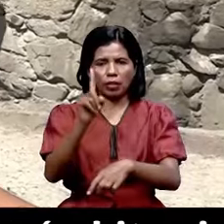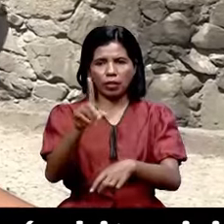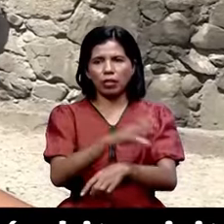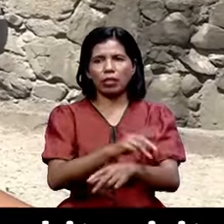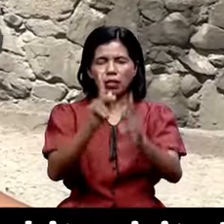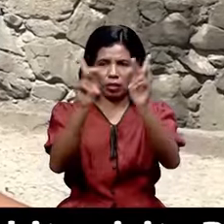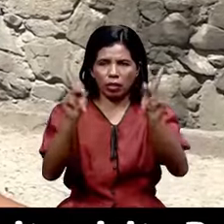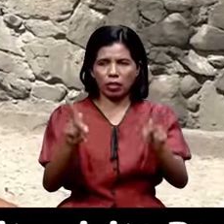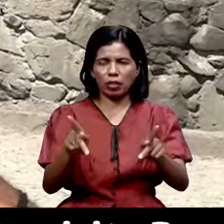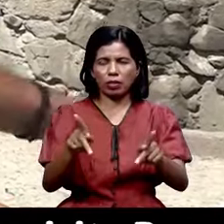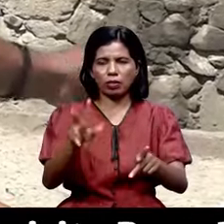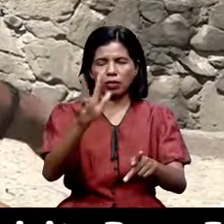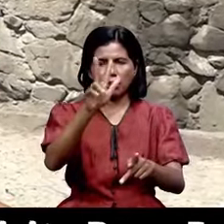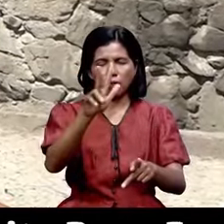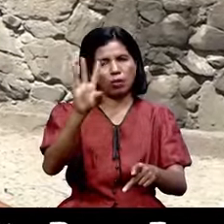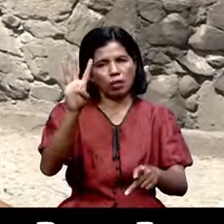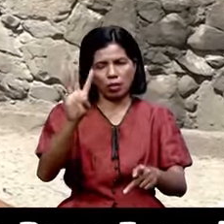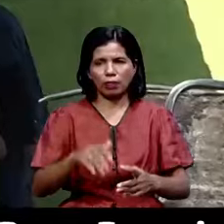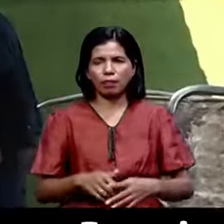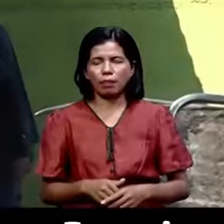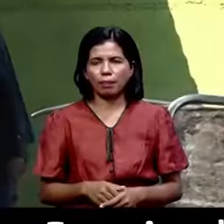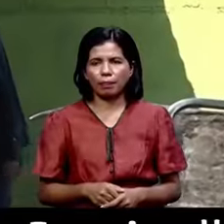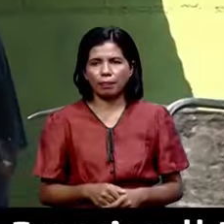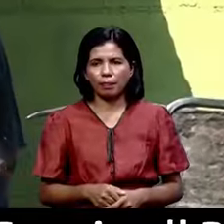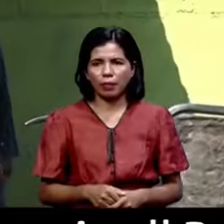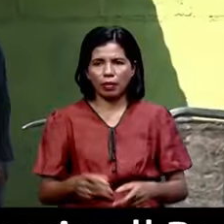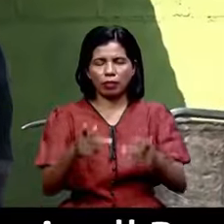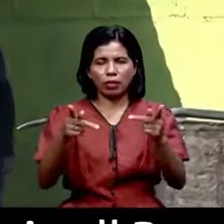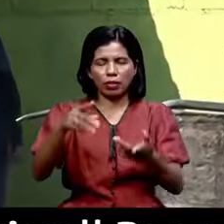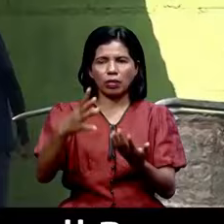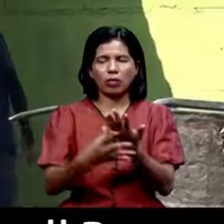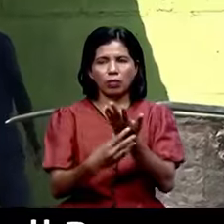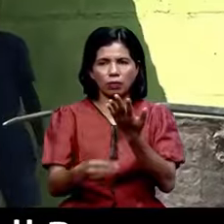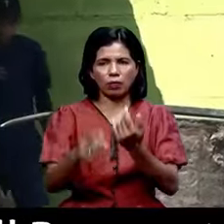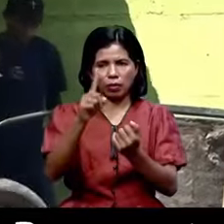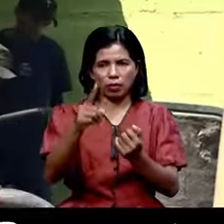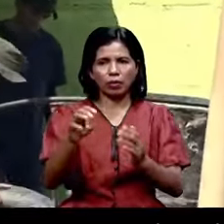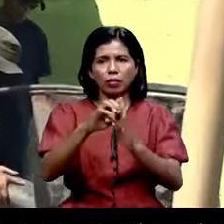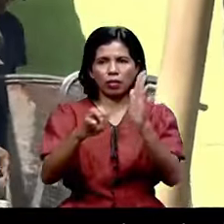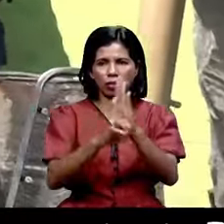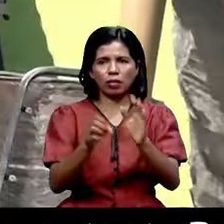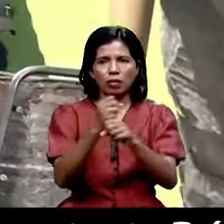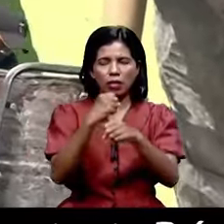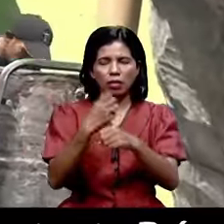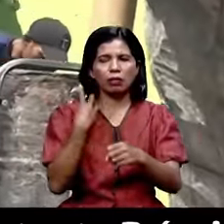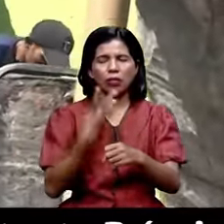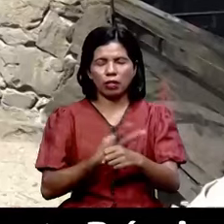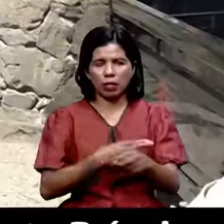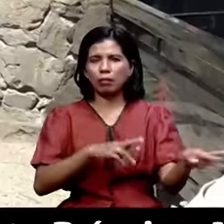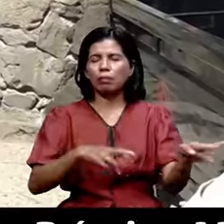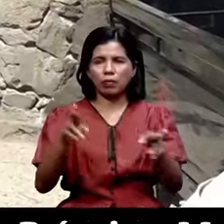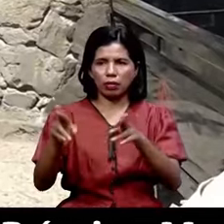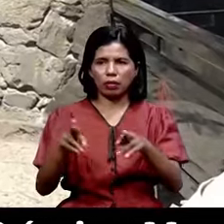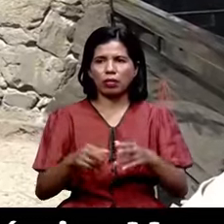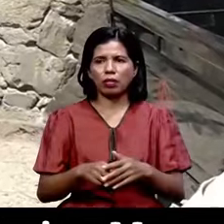os tolo rato. E a quase em ro, fata em fotocopida. E tem estado halbaíta, pronto.